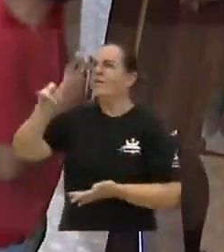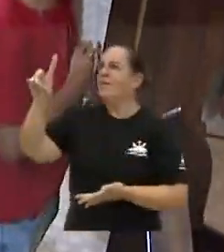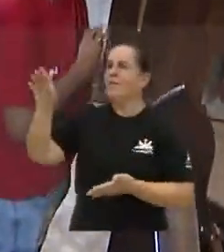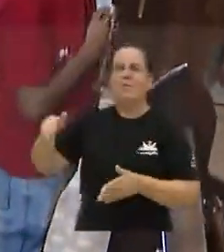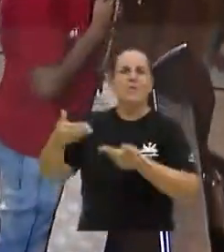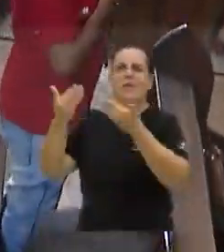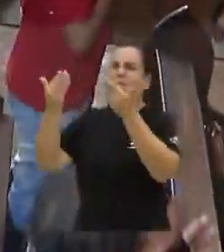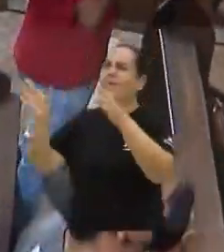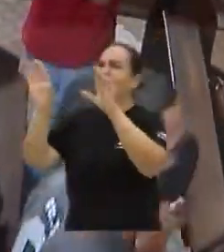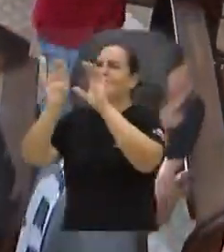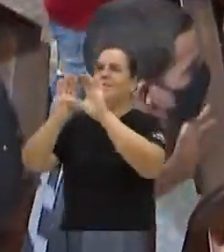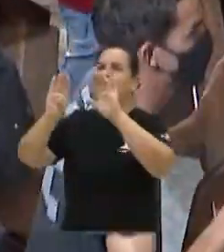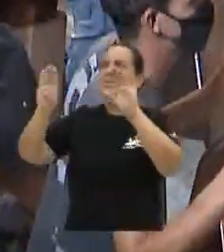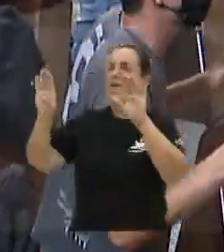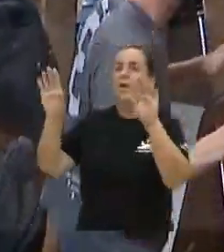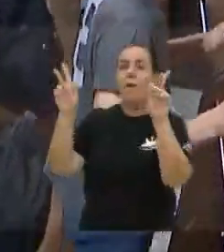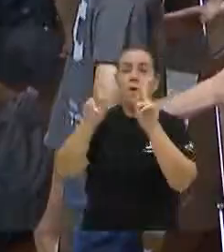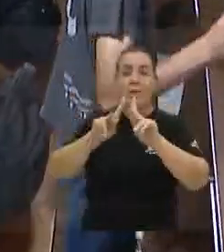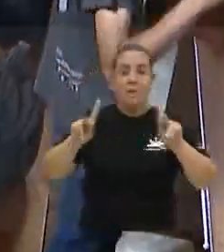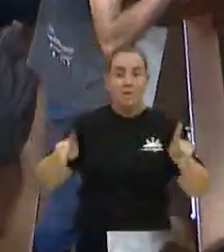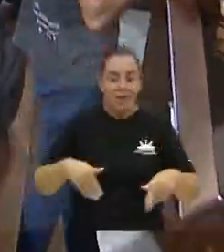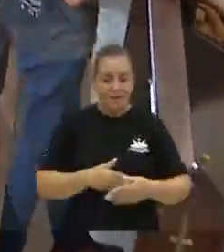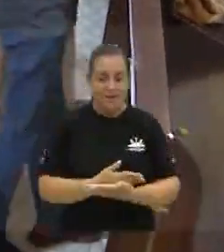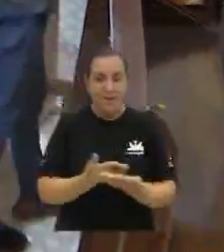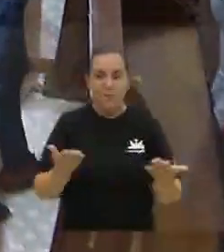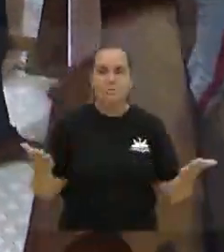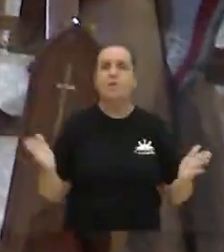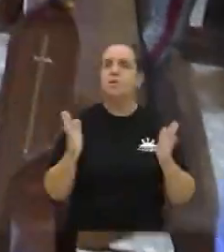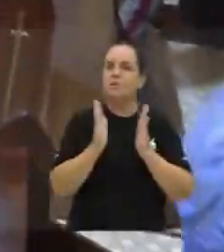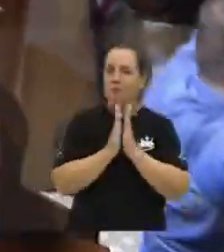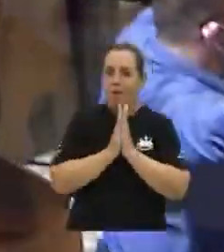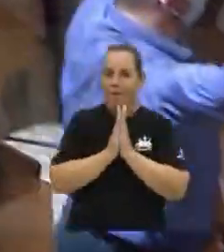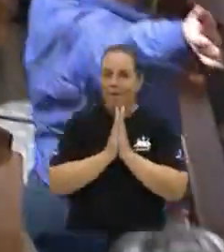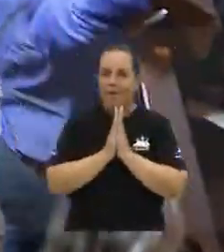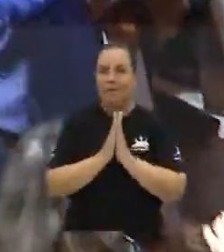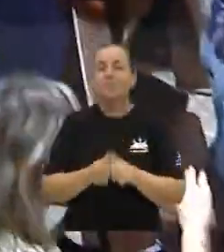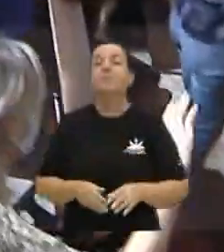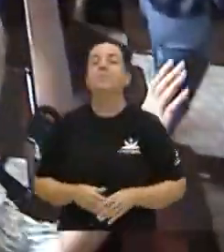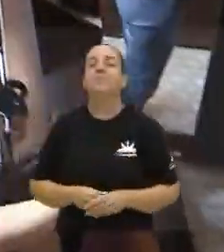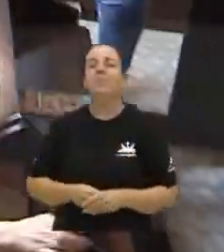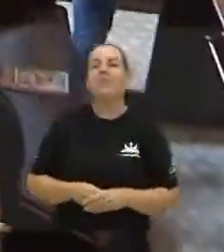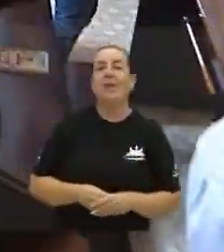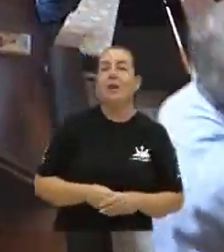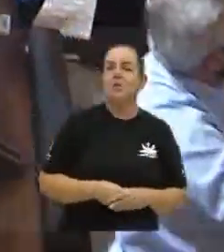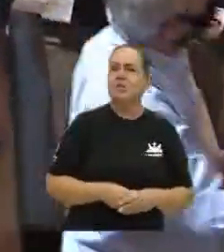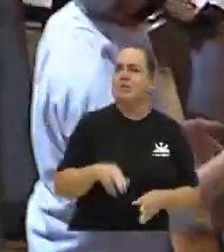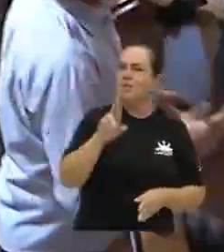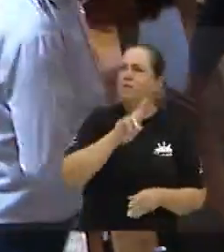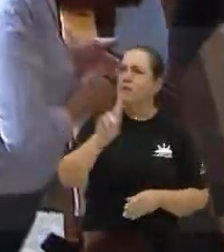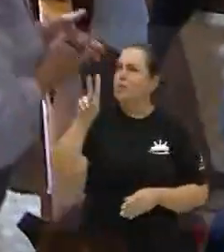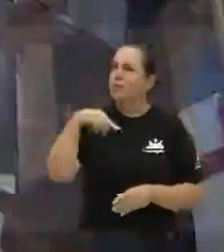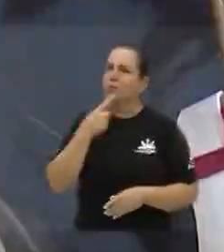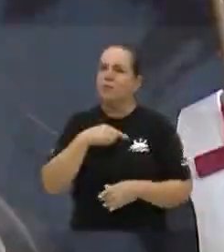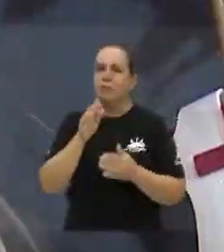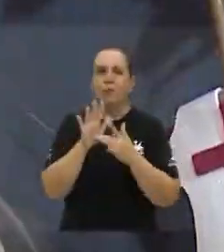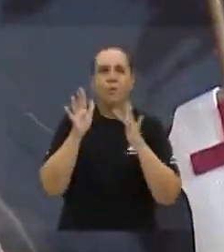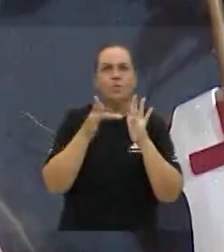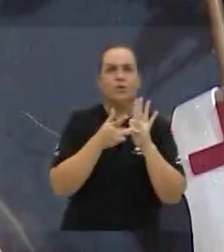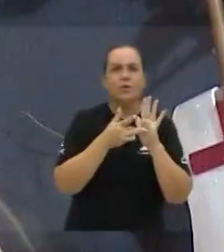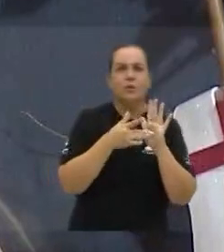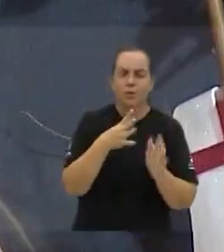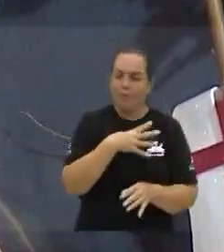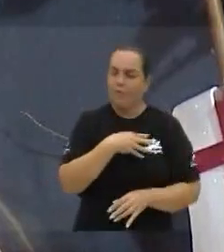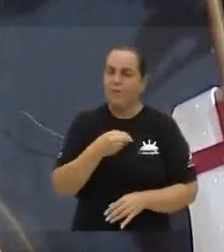Glória a Deus lá nos céus e paz aos seus amém. Senhor nosso